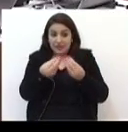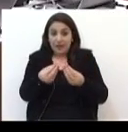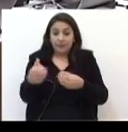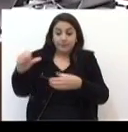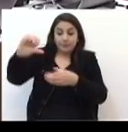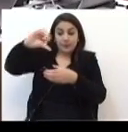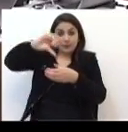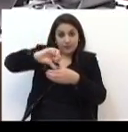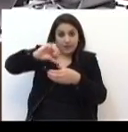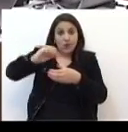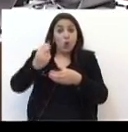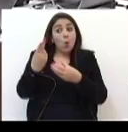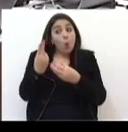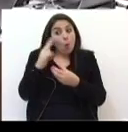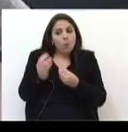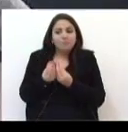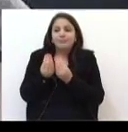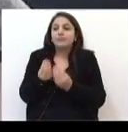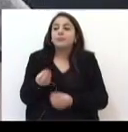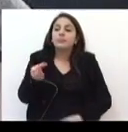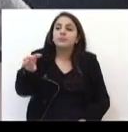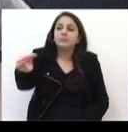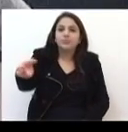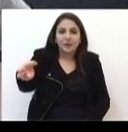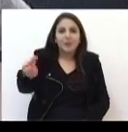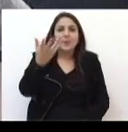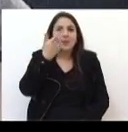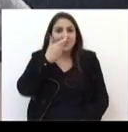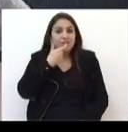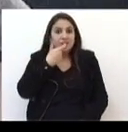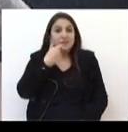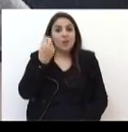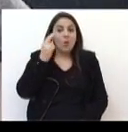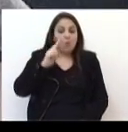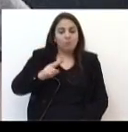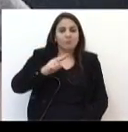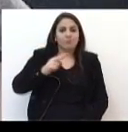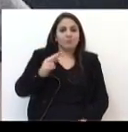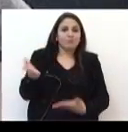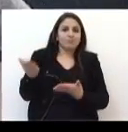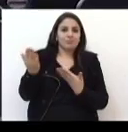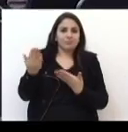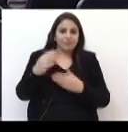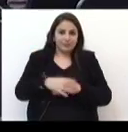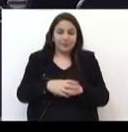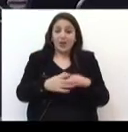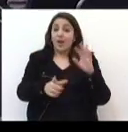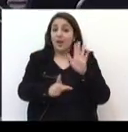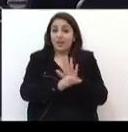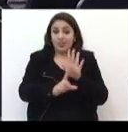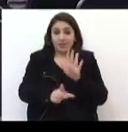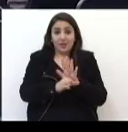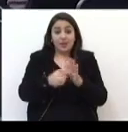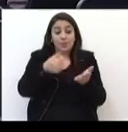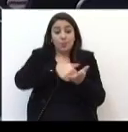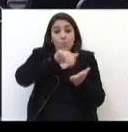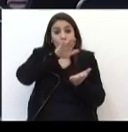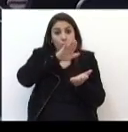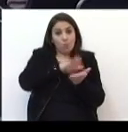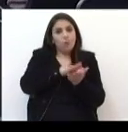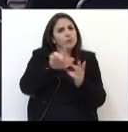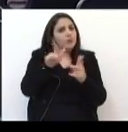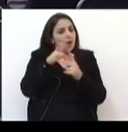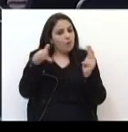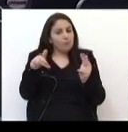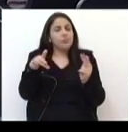servir, ministrar ou entregar bebidas para crianças e adolescentes. A lei estabelece multas e,